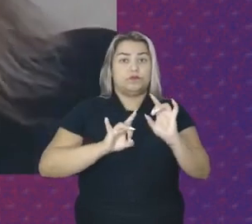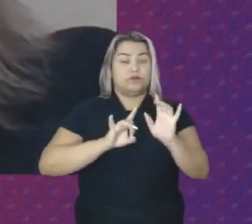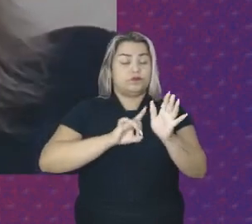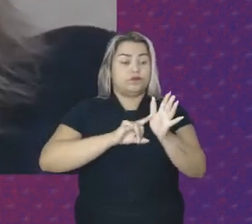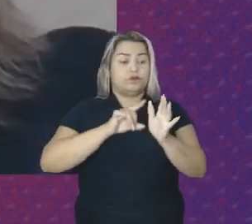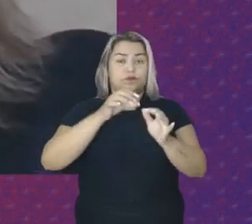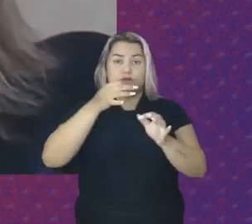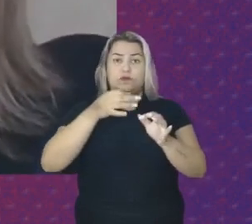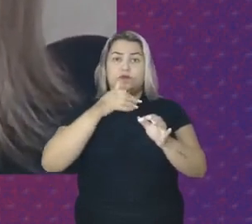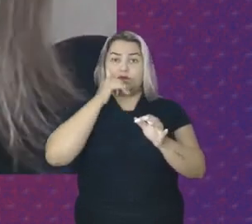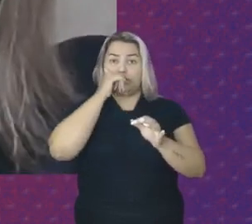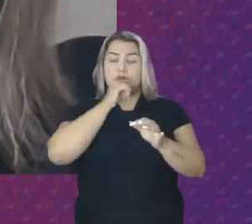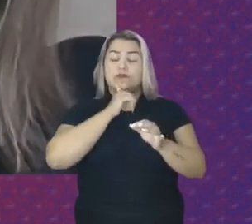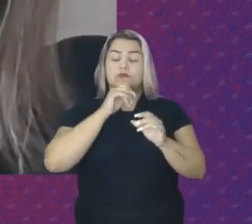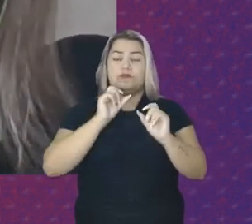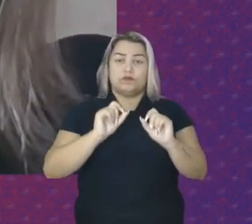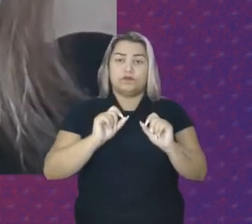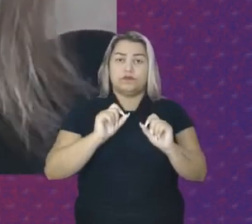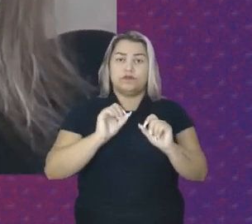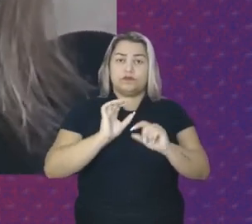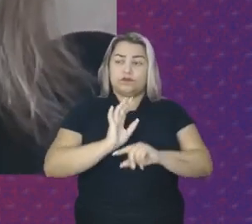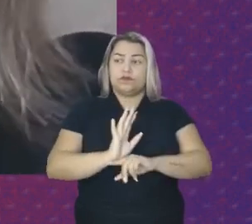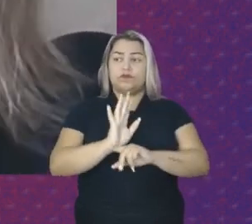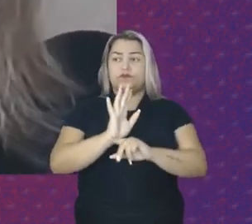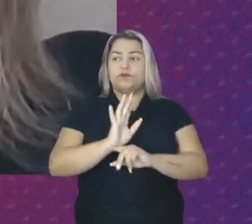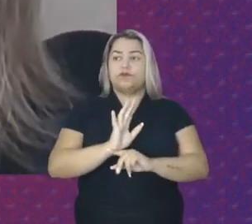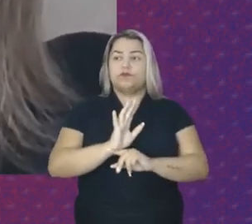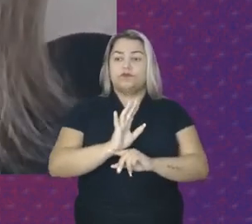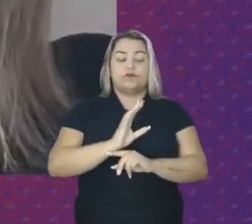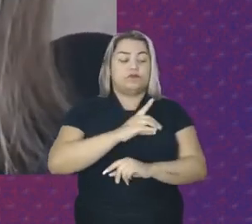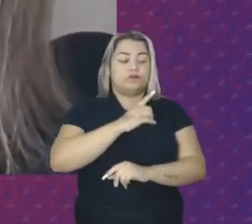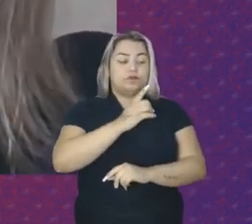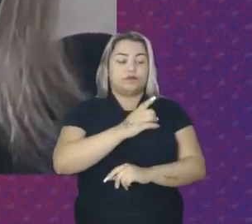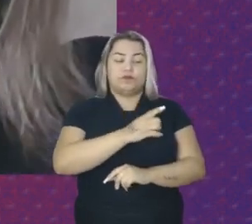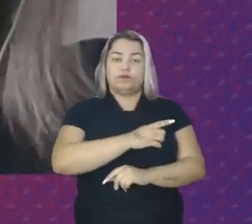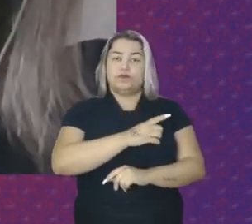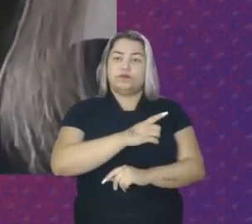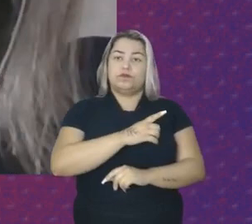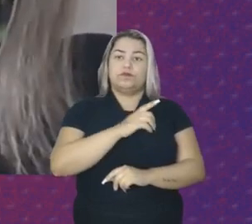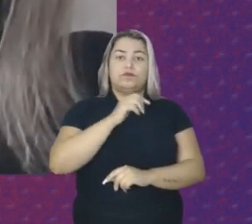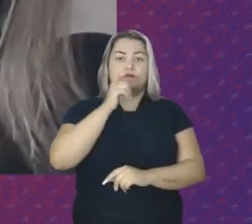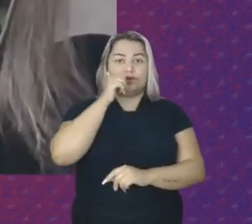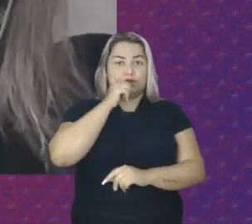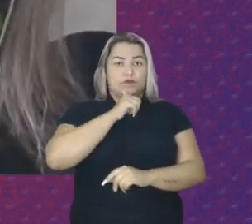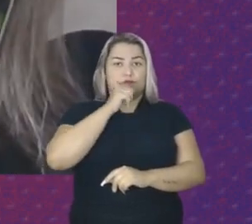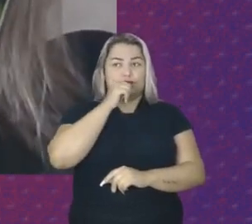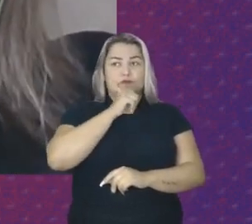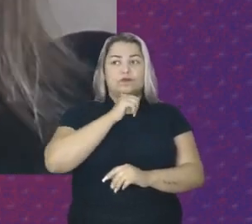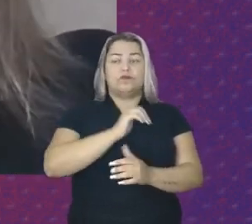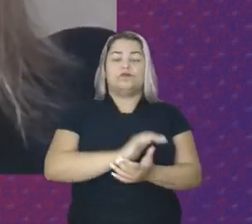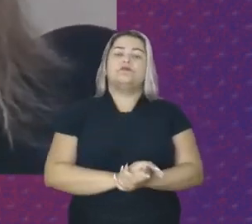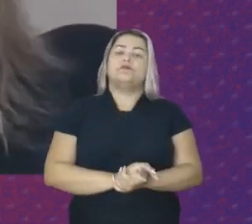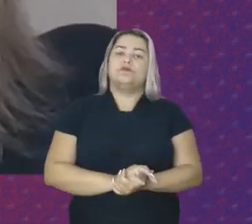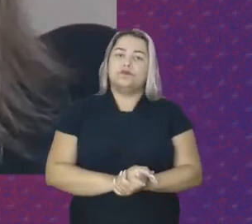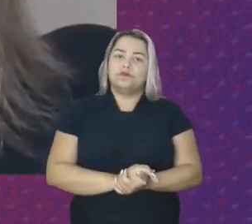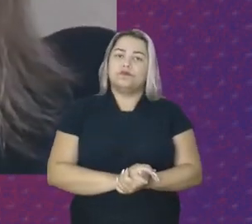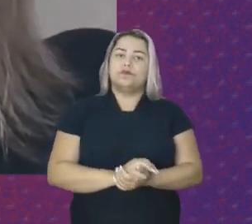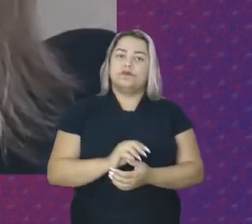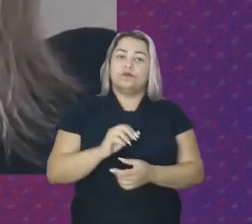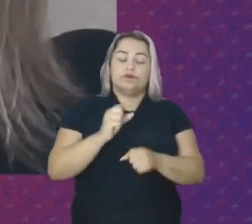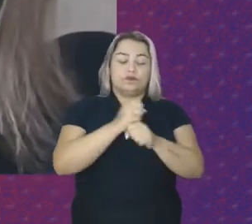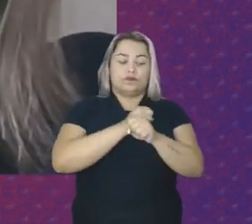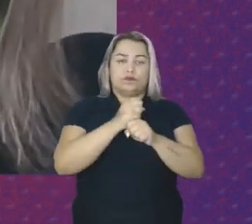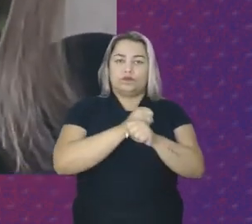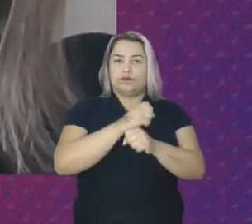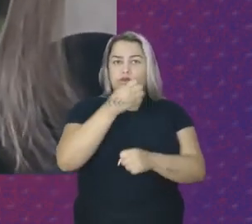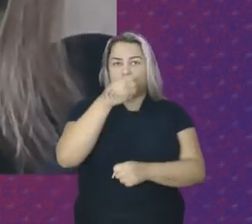especializadas no atendimento às mulheres. Eram delegacias da mulher. E ali, a partir dos anos